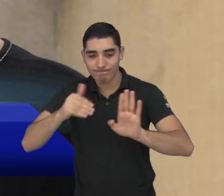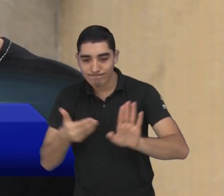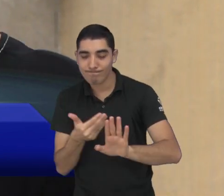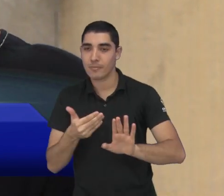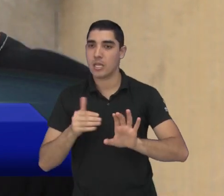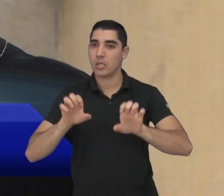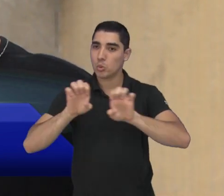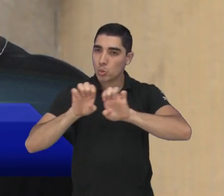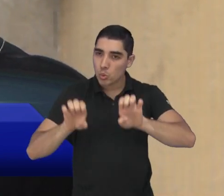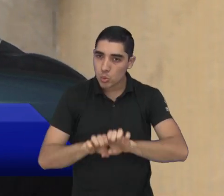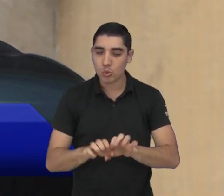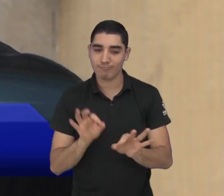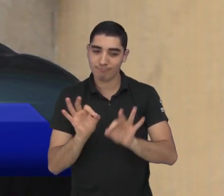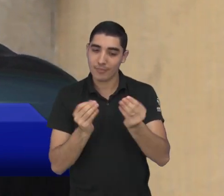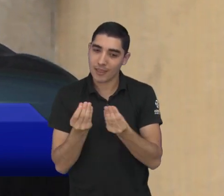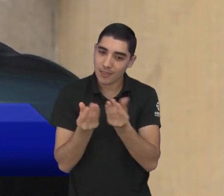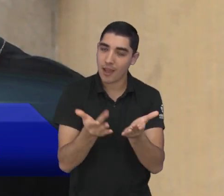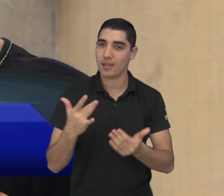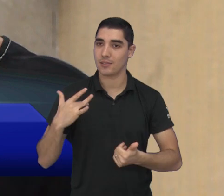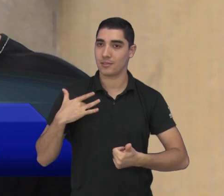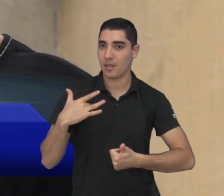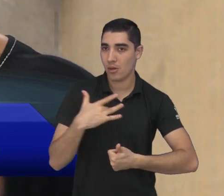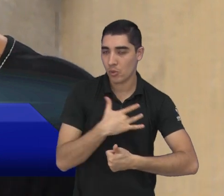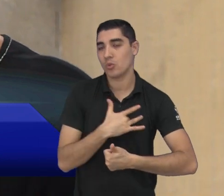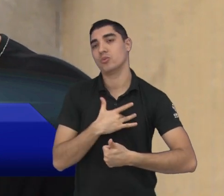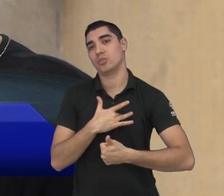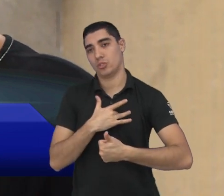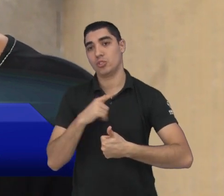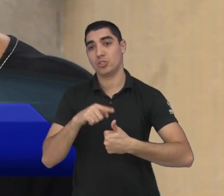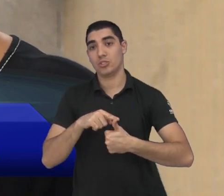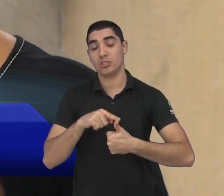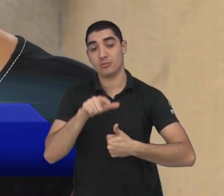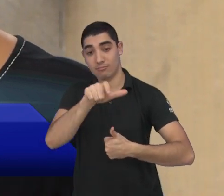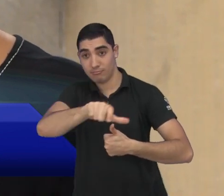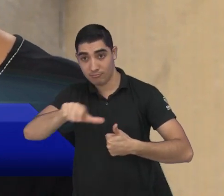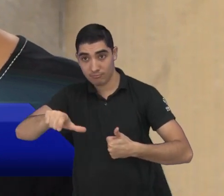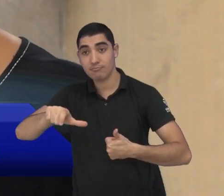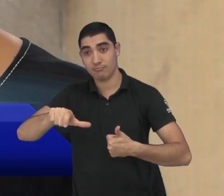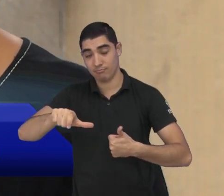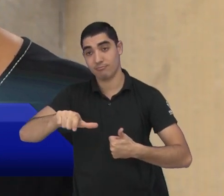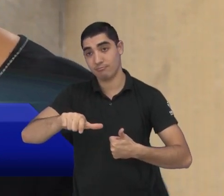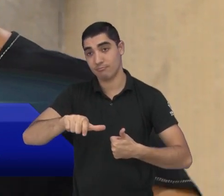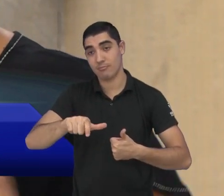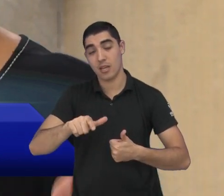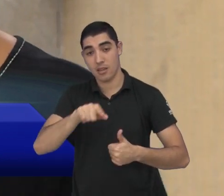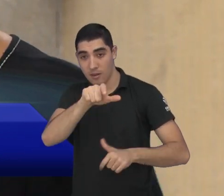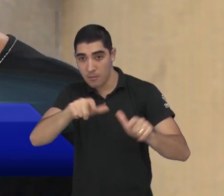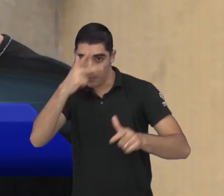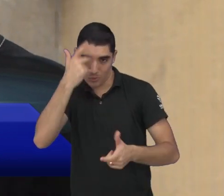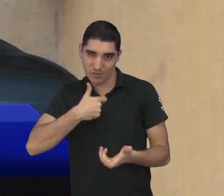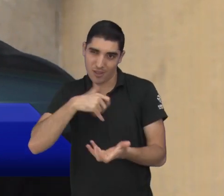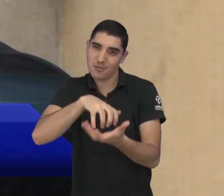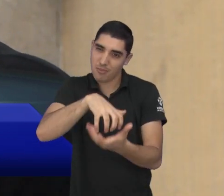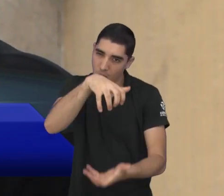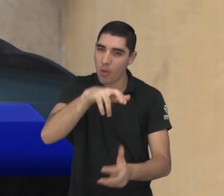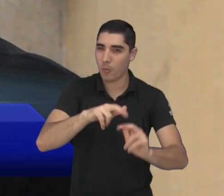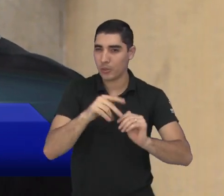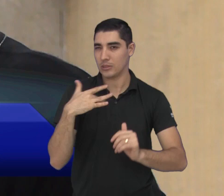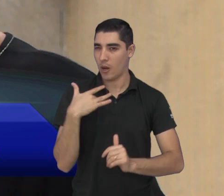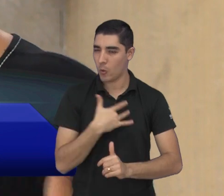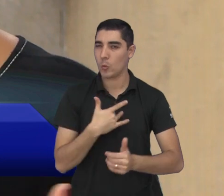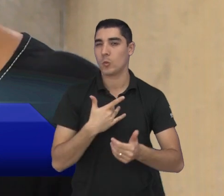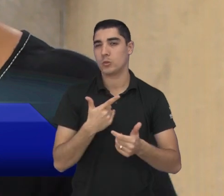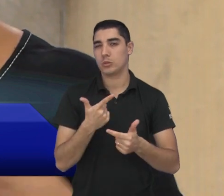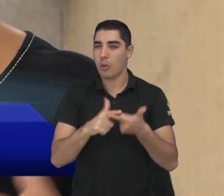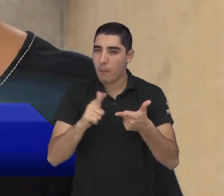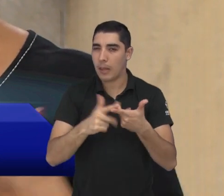de atendimento público de saúde voltada às essas novas fragilidades que surgem com a idade,